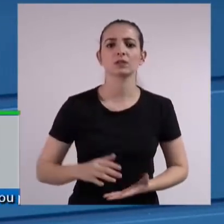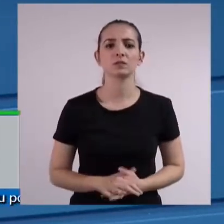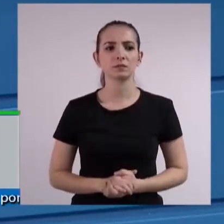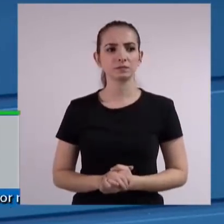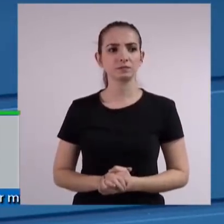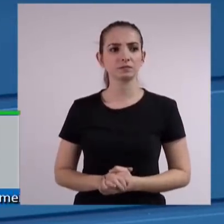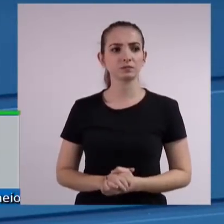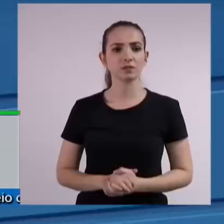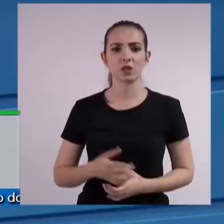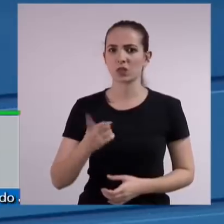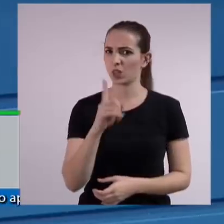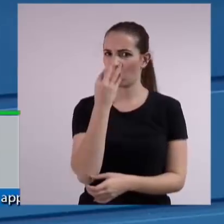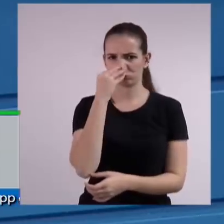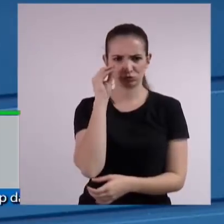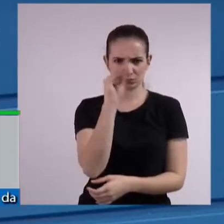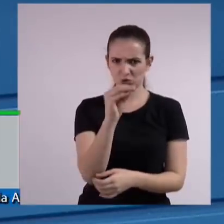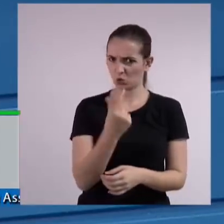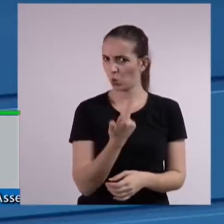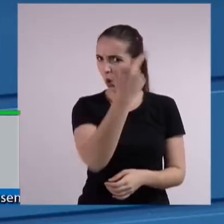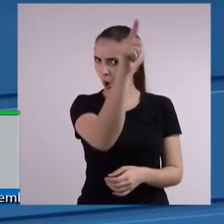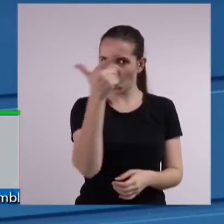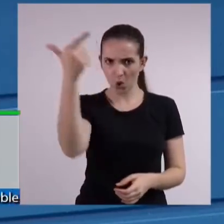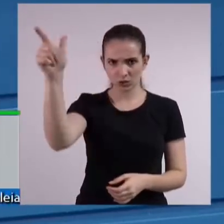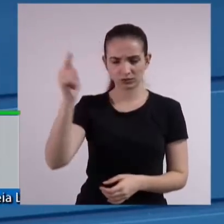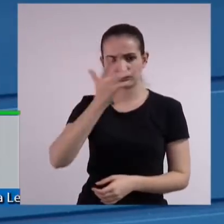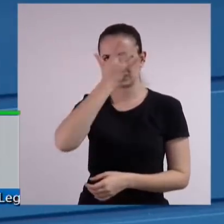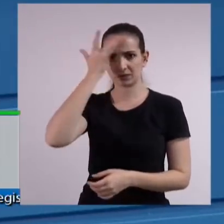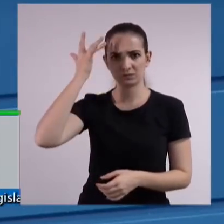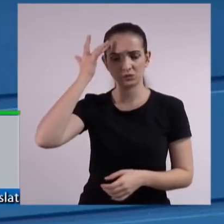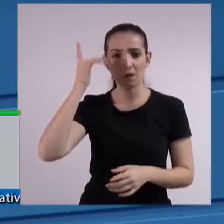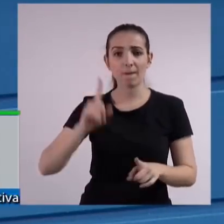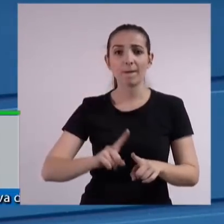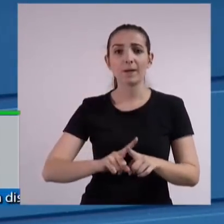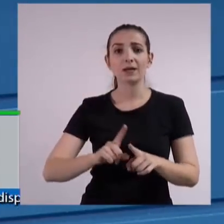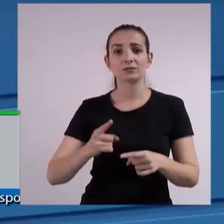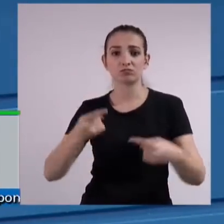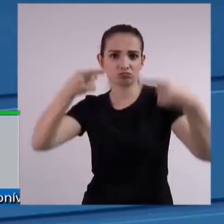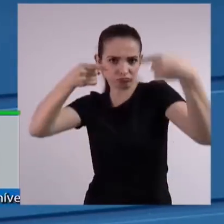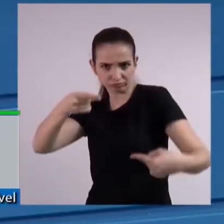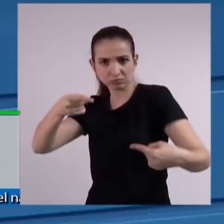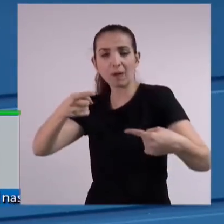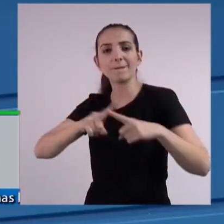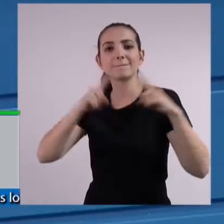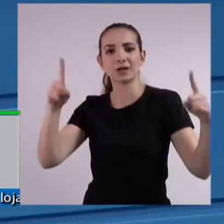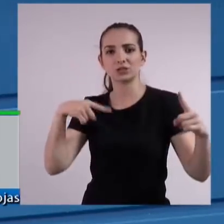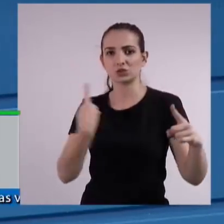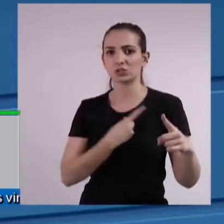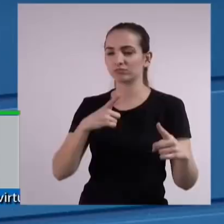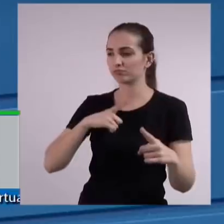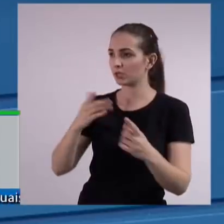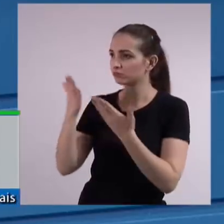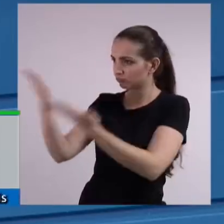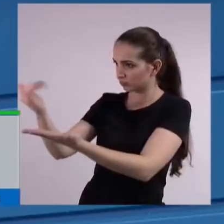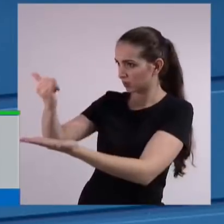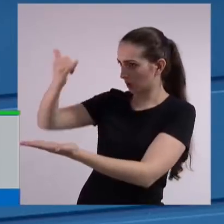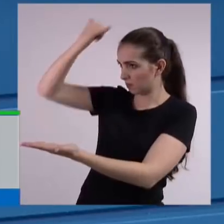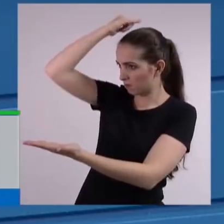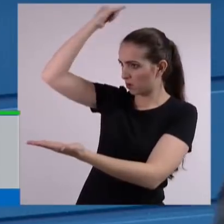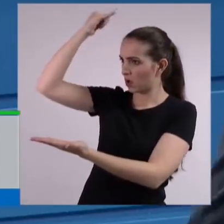desprezando os nossos adversários, mas nós temos em você um